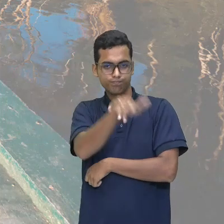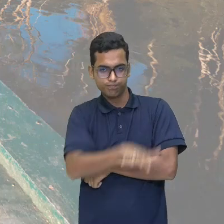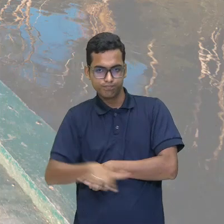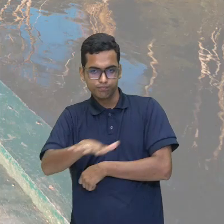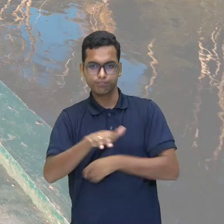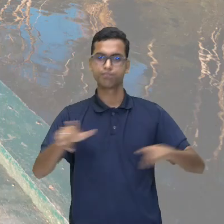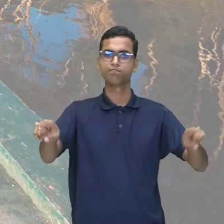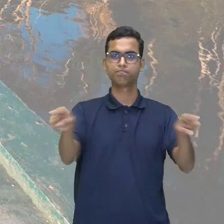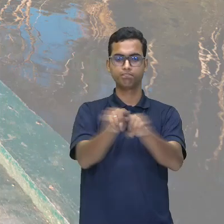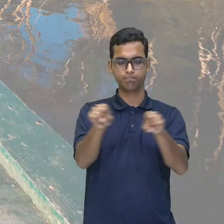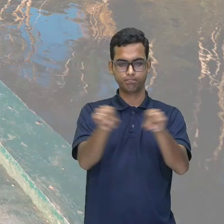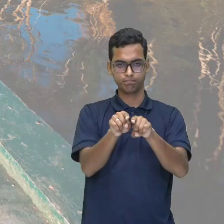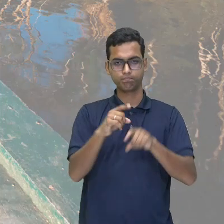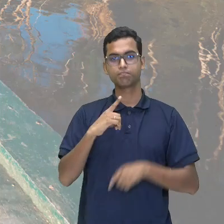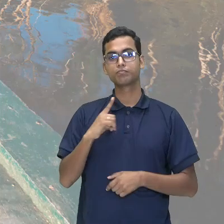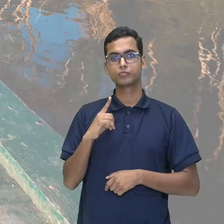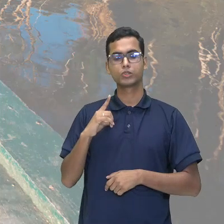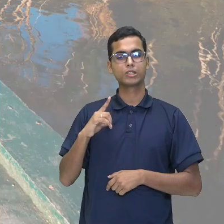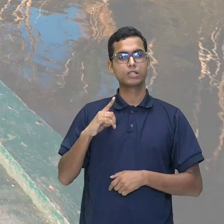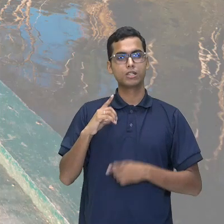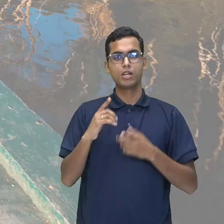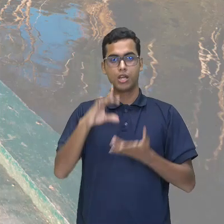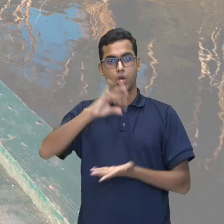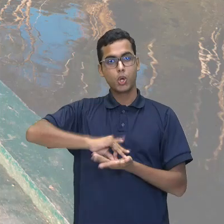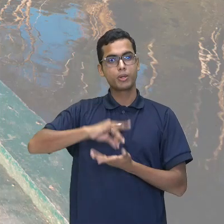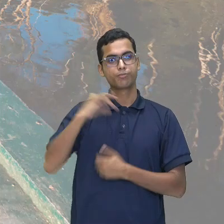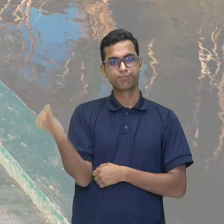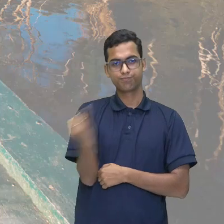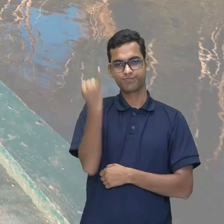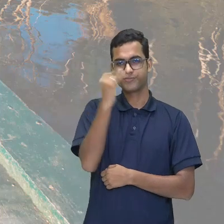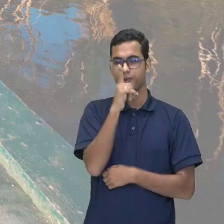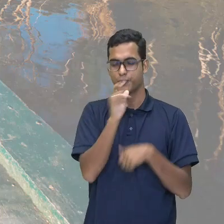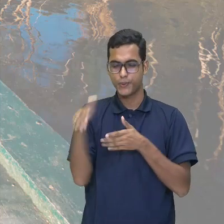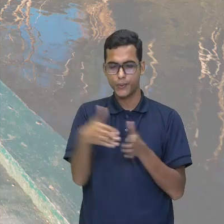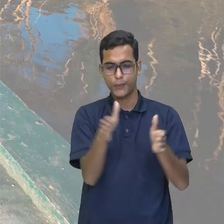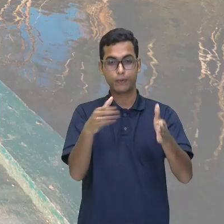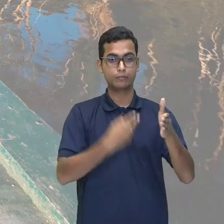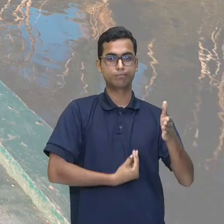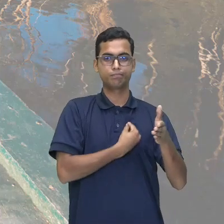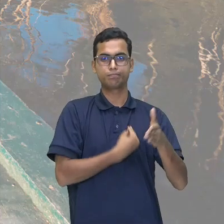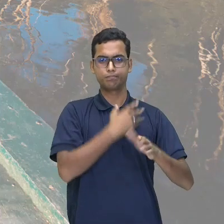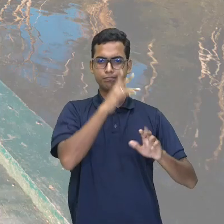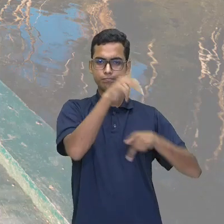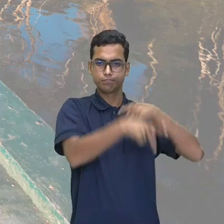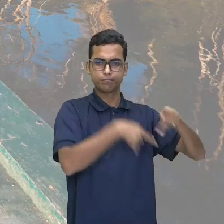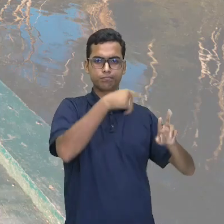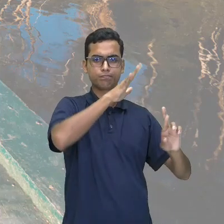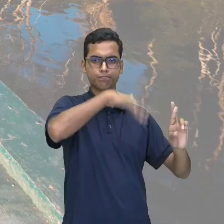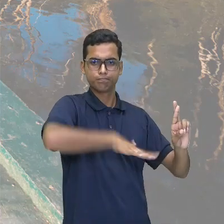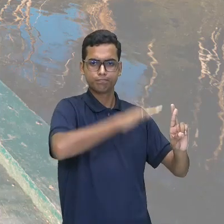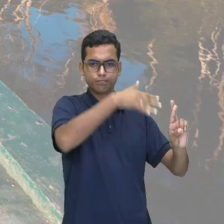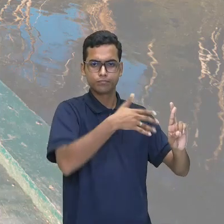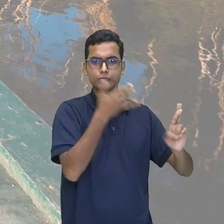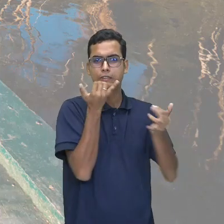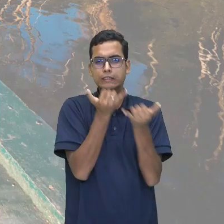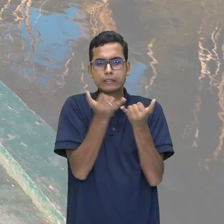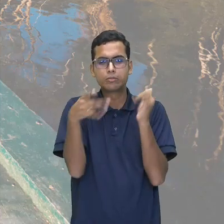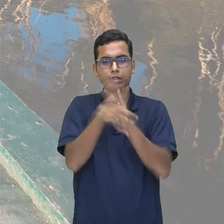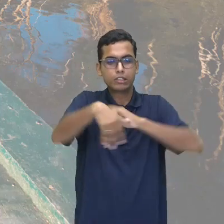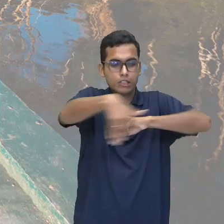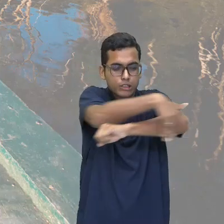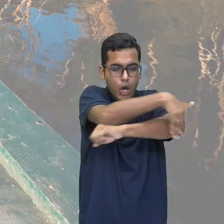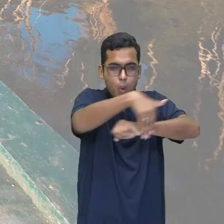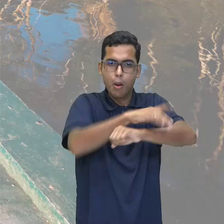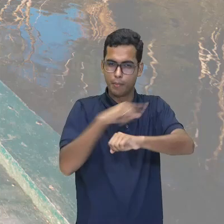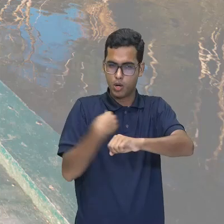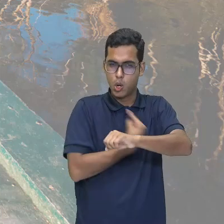rio possui um papel fundamental na vida dos ribeirinhos. Como eu falei anteriormente, né, é a rua para os ribeirinhos. Imagina